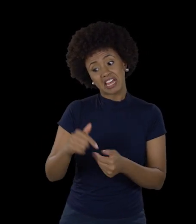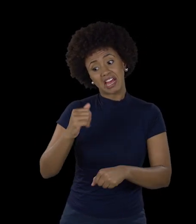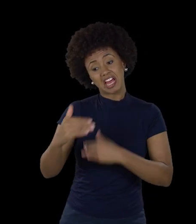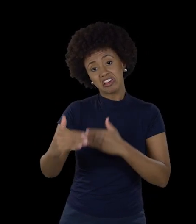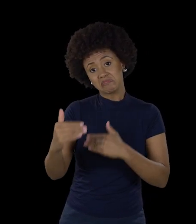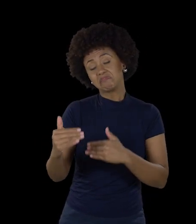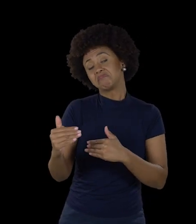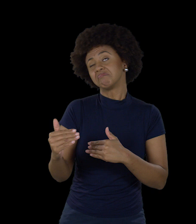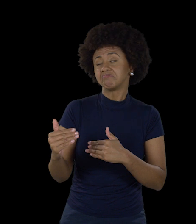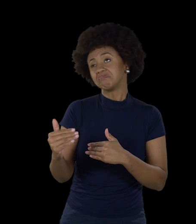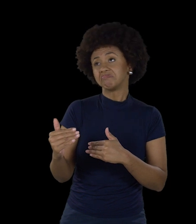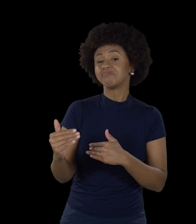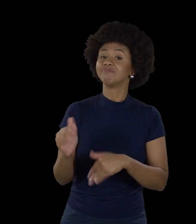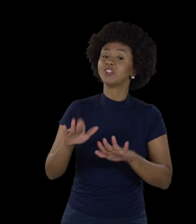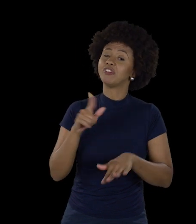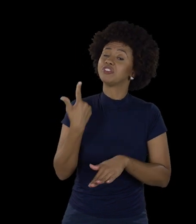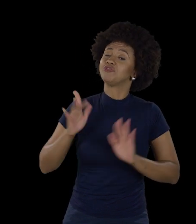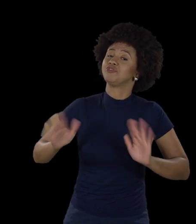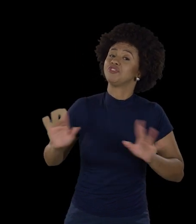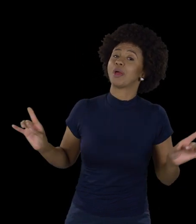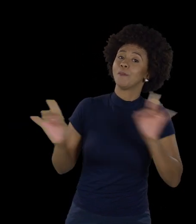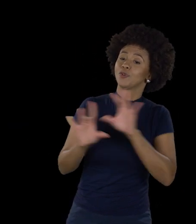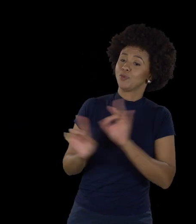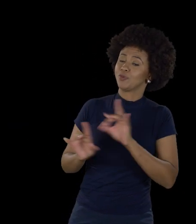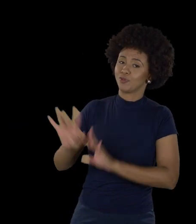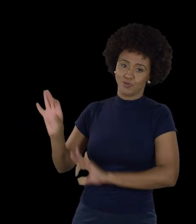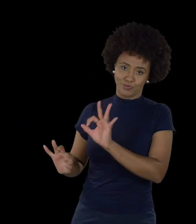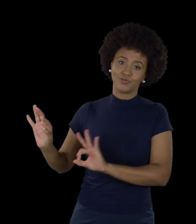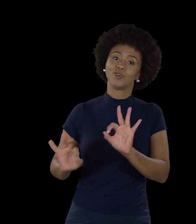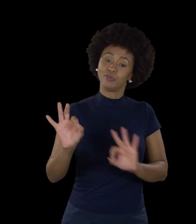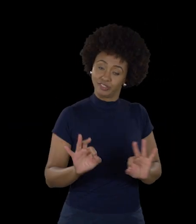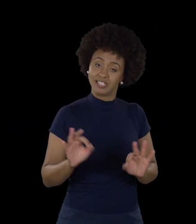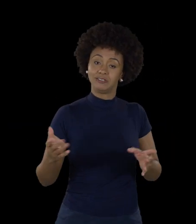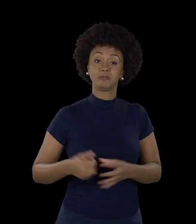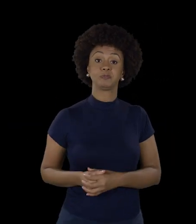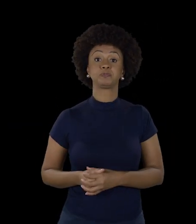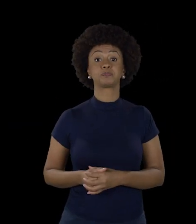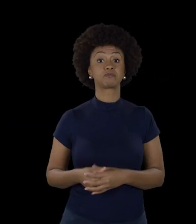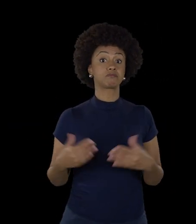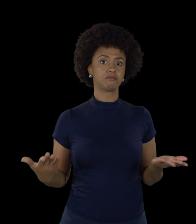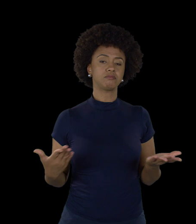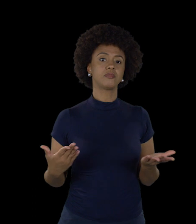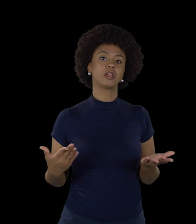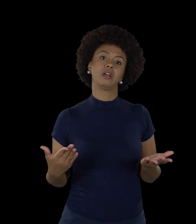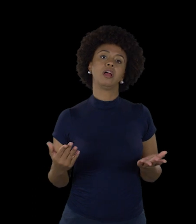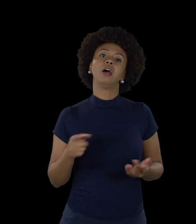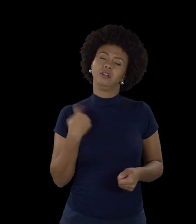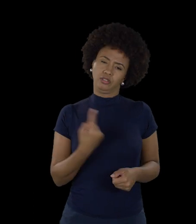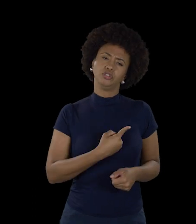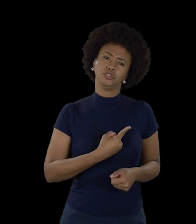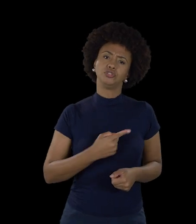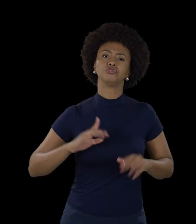realizadas e propostas pelo projeto, de modo que, apesar da gente terminar algumas